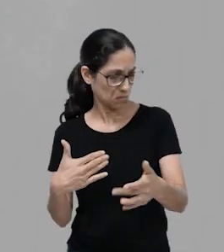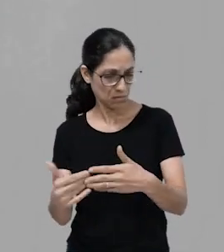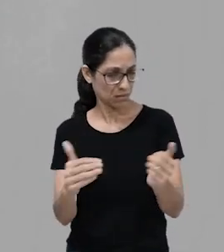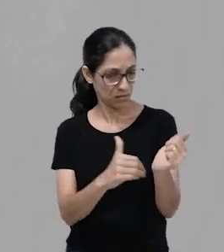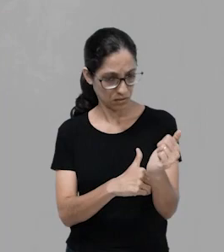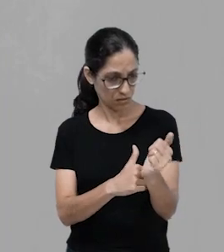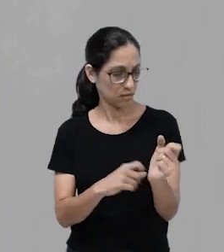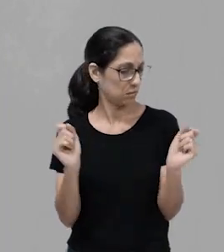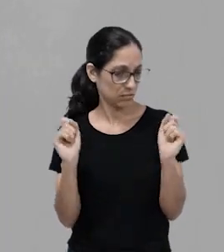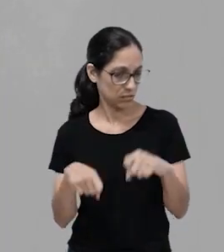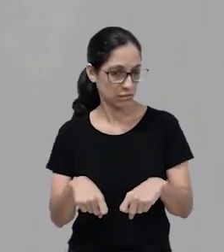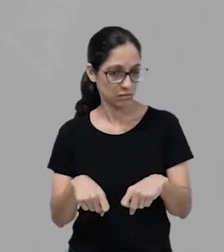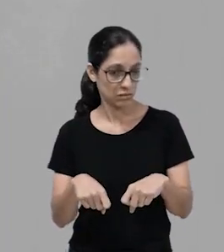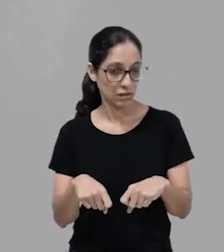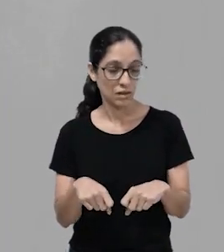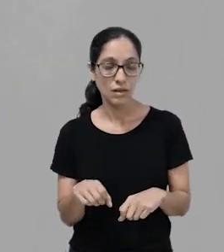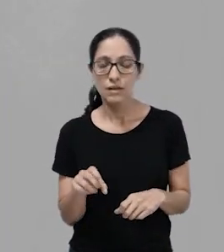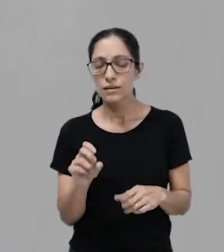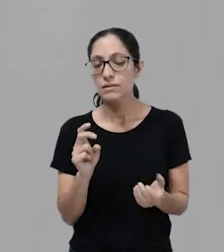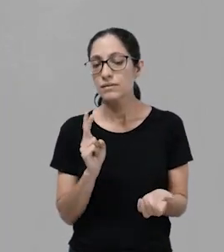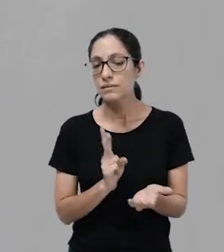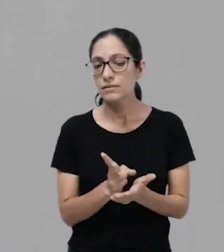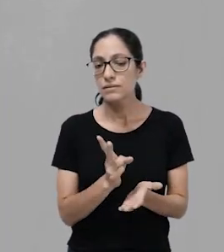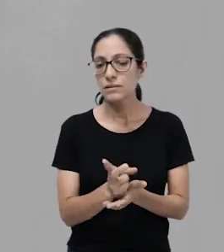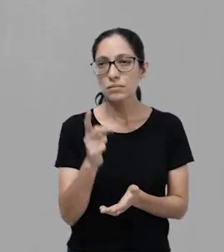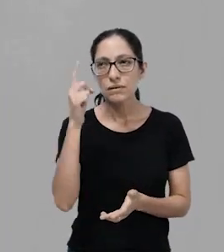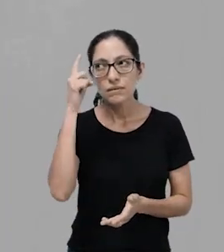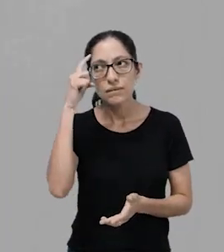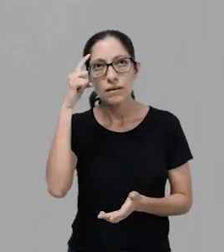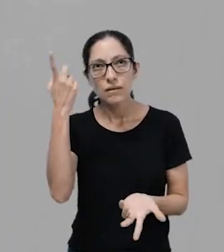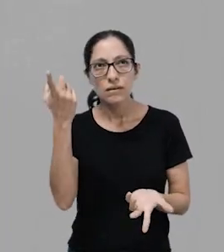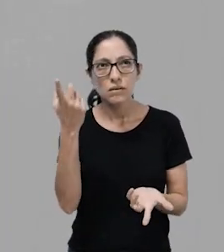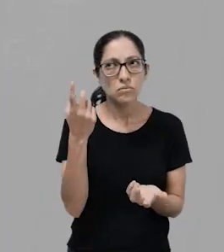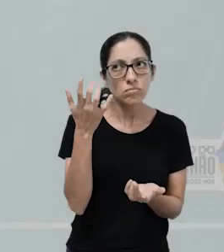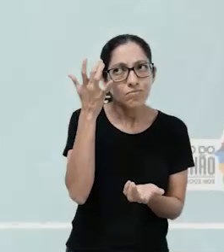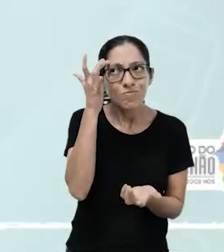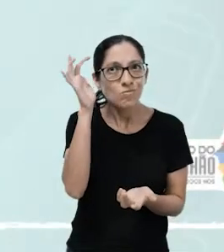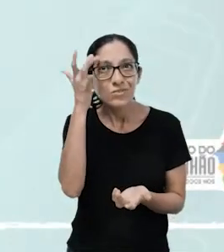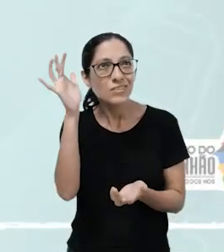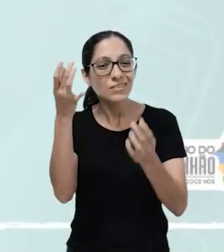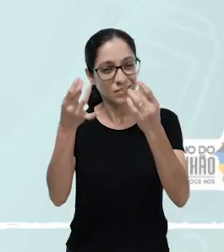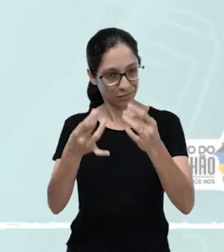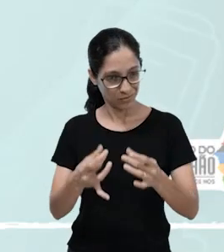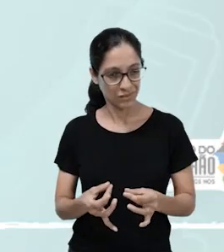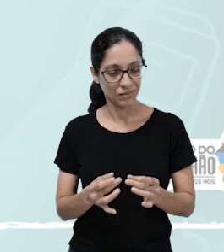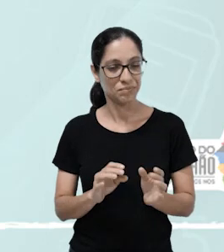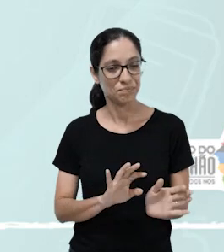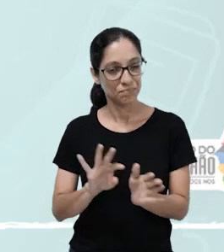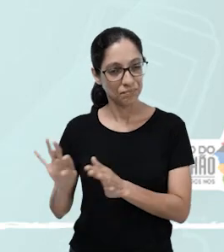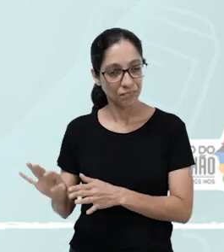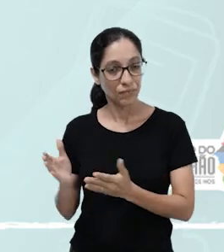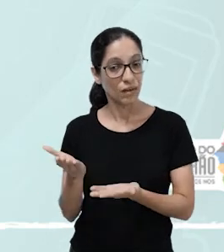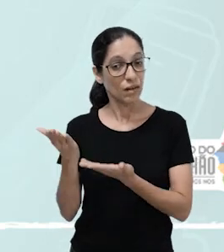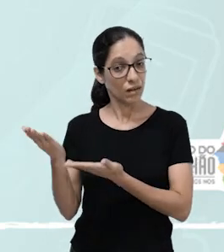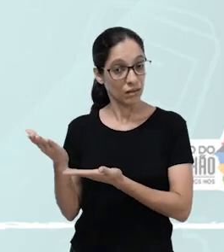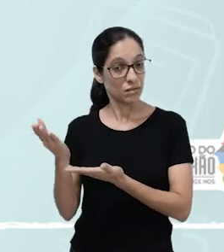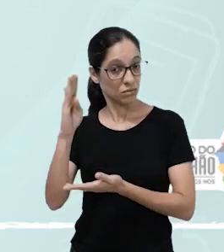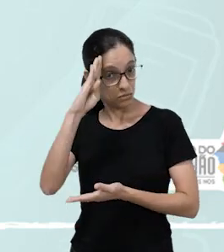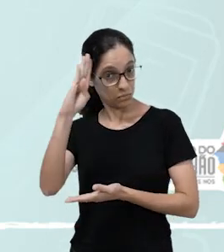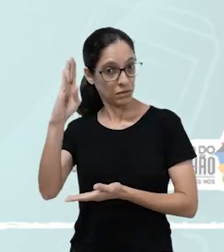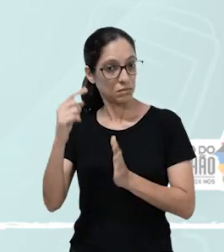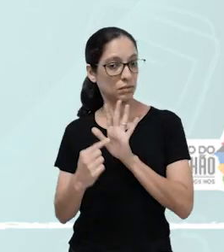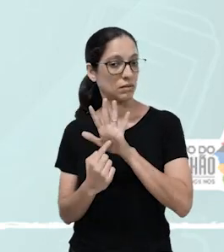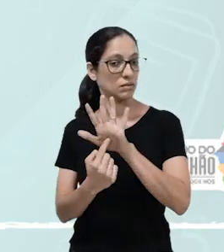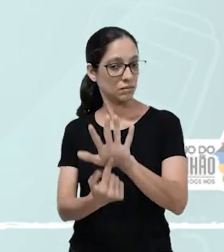bom? Sempre ideia indefinida ou ideia não específica. Aqui são os principais,